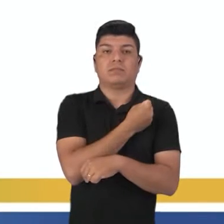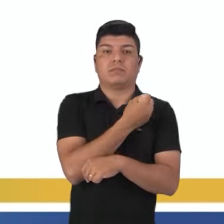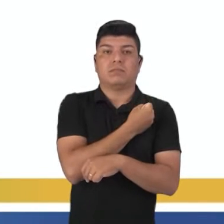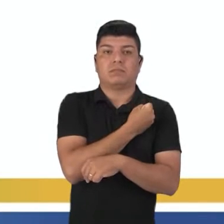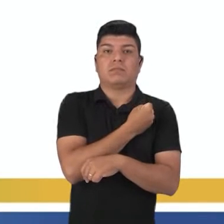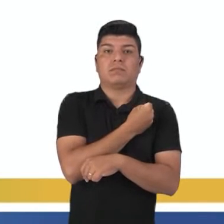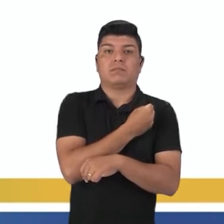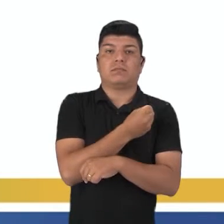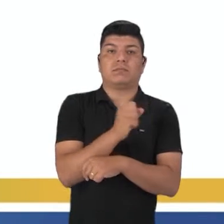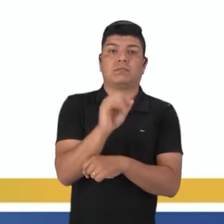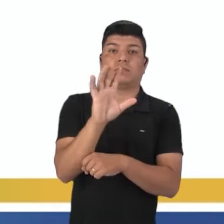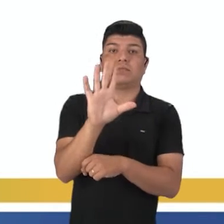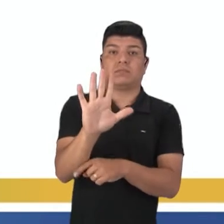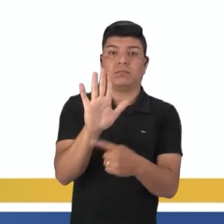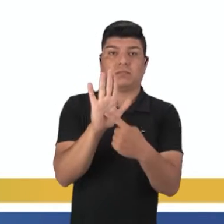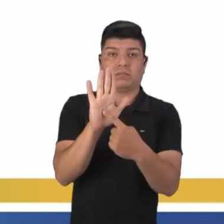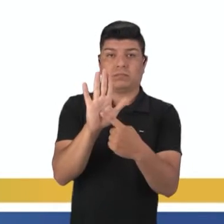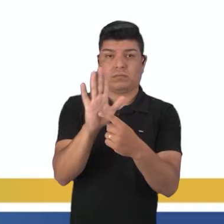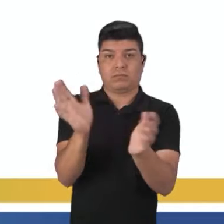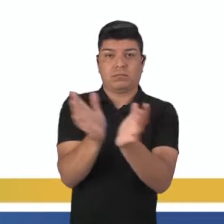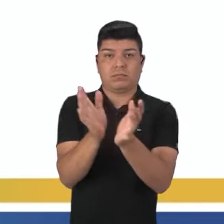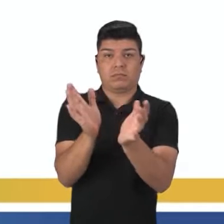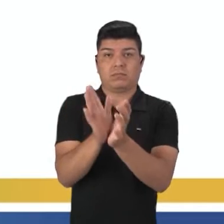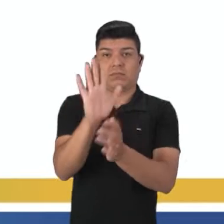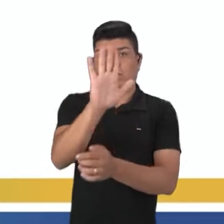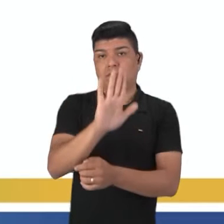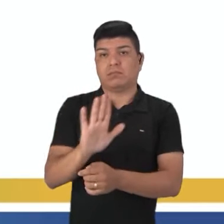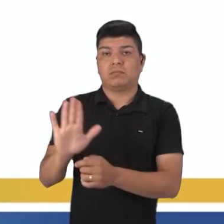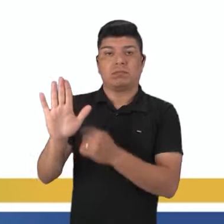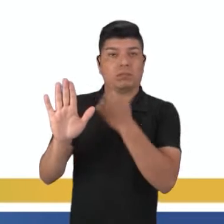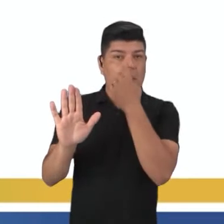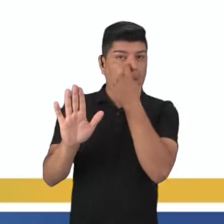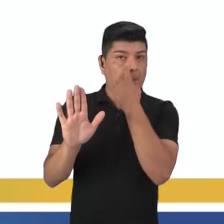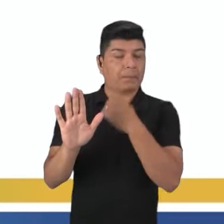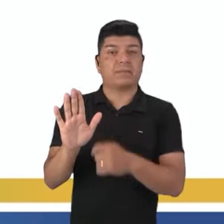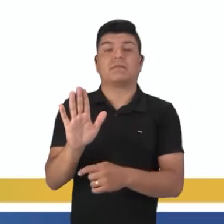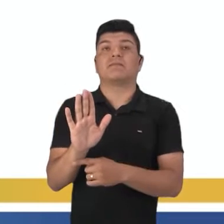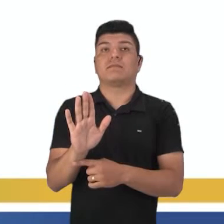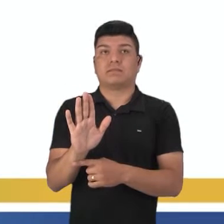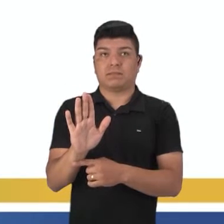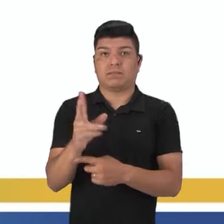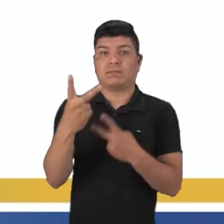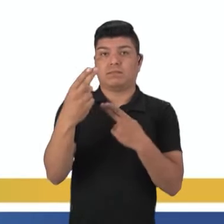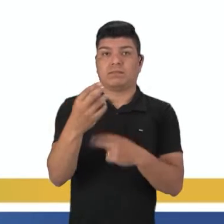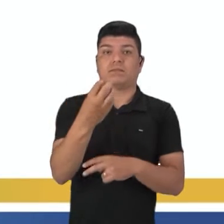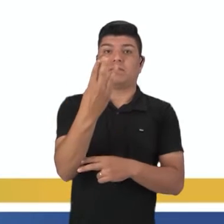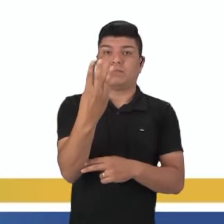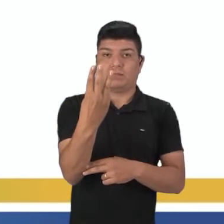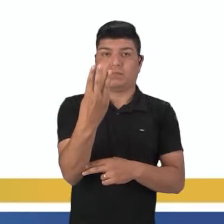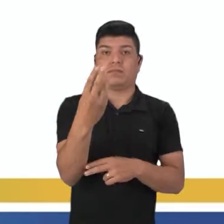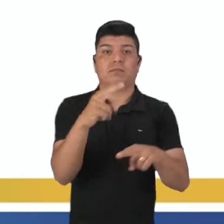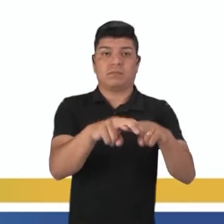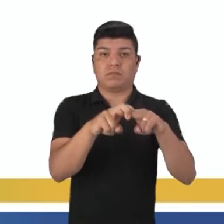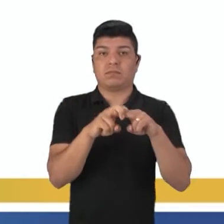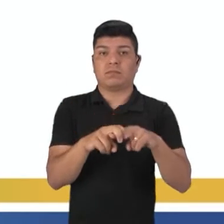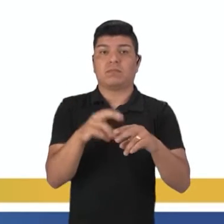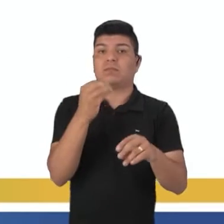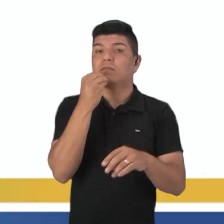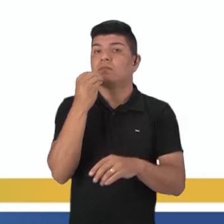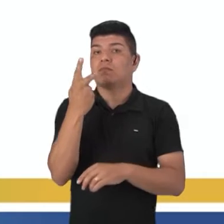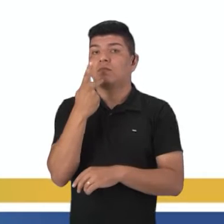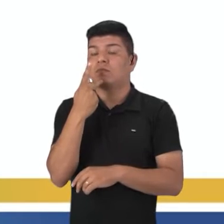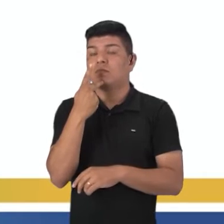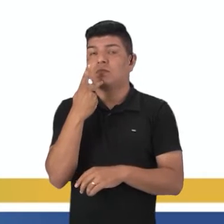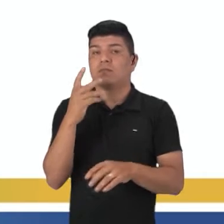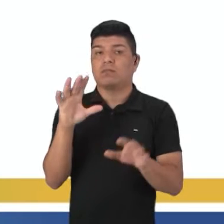de elementos aí desse conjunto espaço favorável é igual a 3. Então, portanto, a probabilidade de